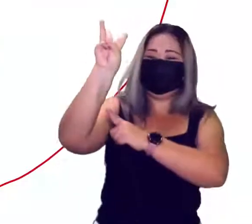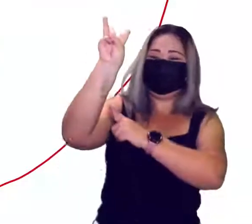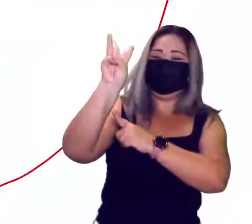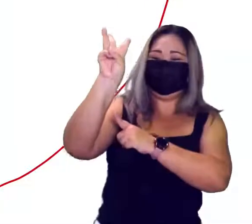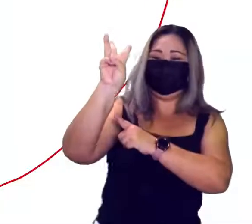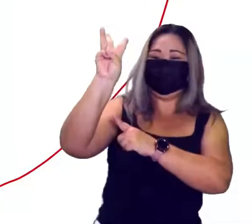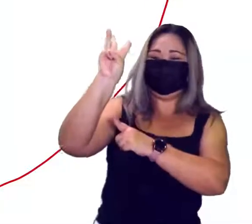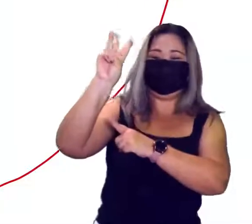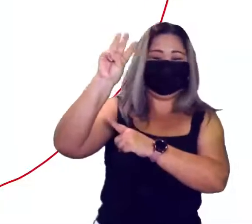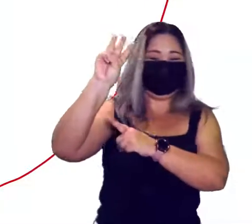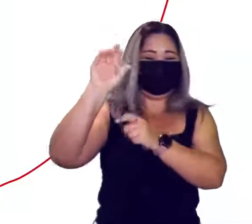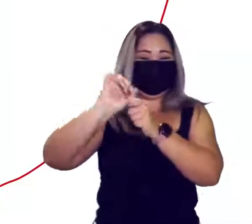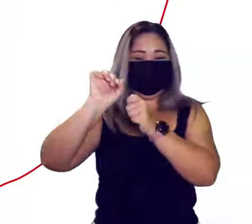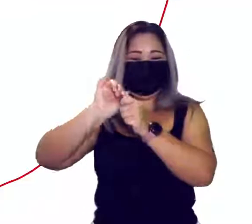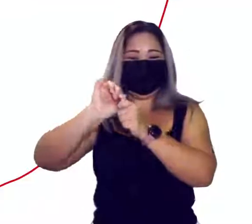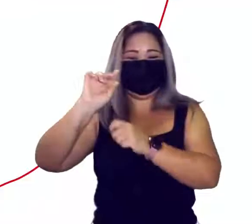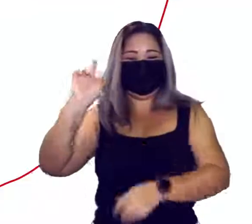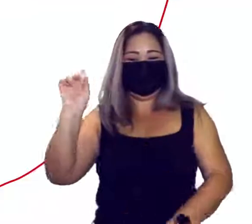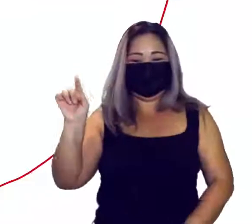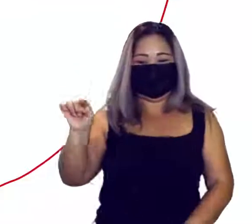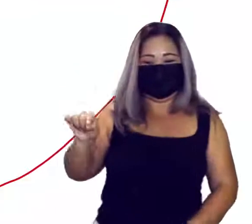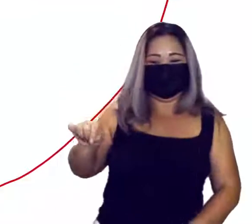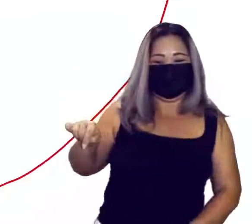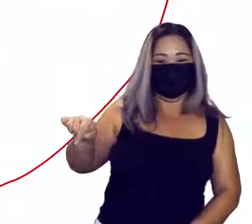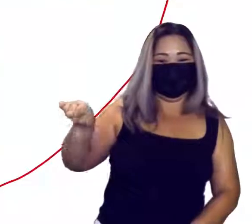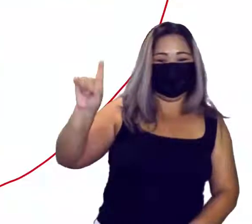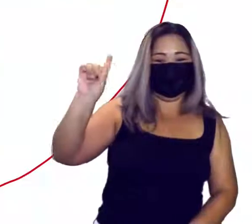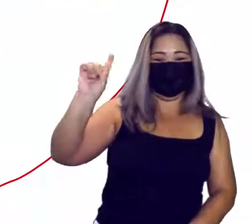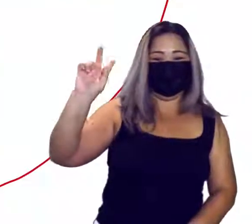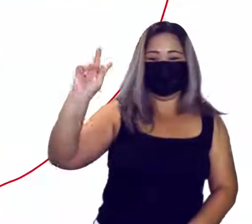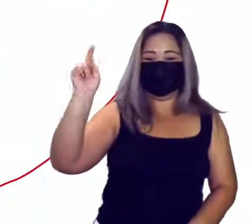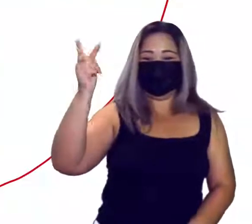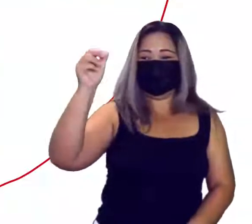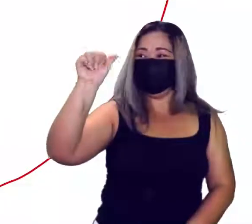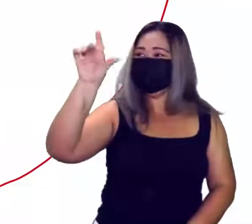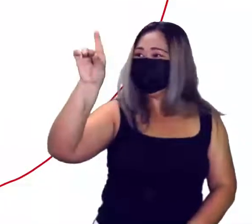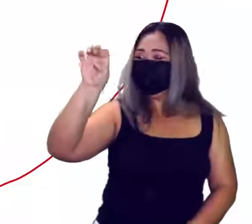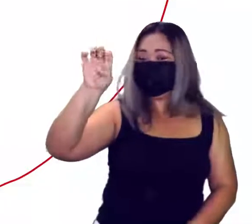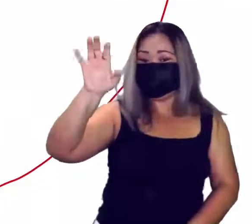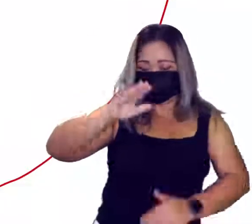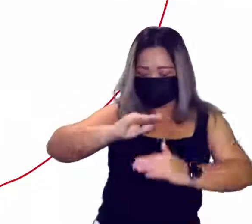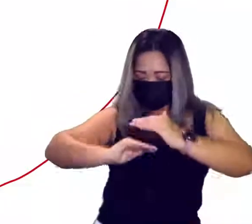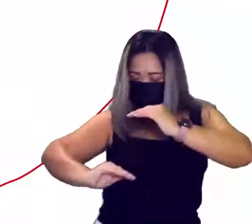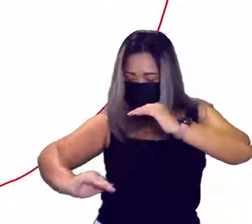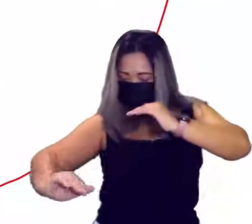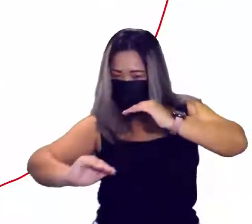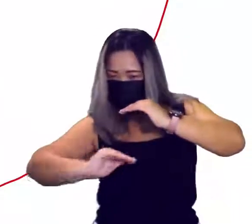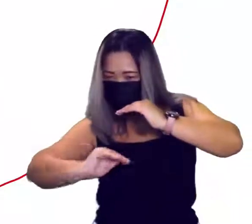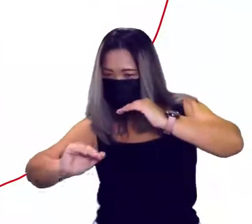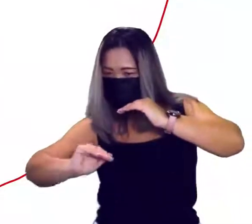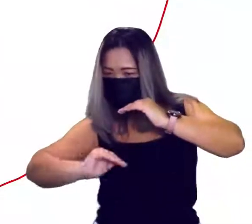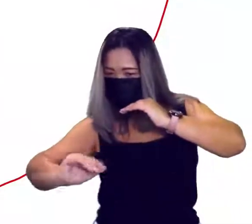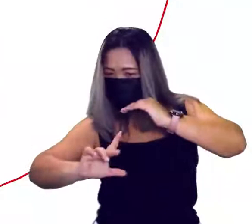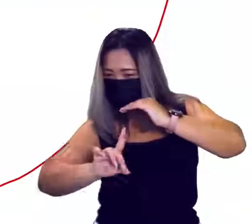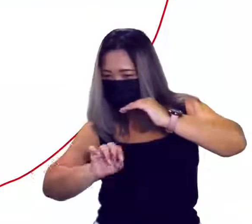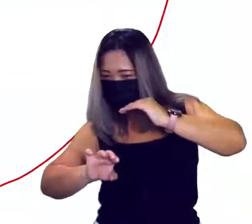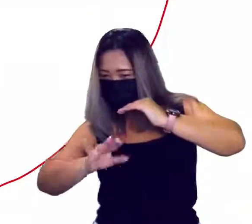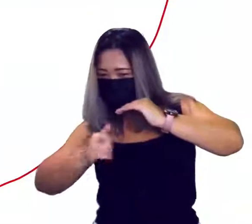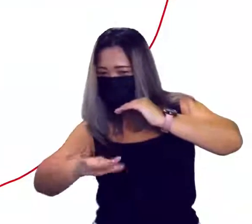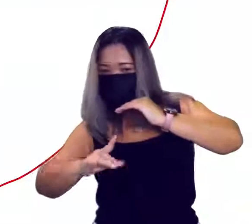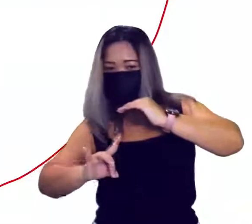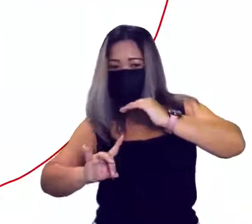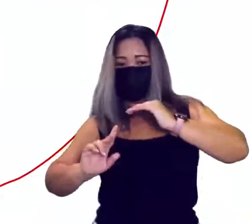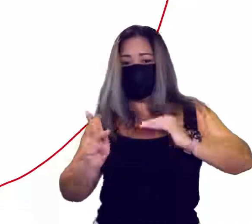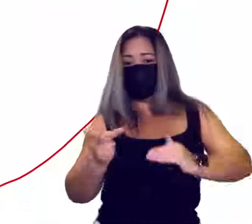aqui. Hades, né? Olha aqui, ó. Hades aqui, ó, do submundo são os inferiores, tá? Aqui,